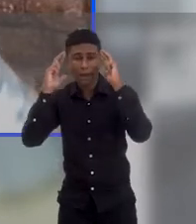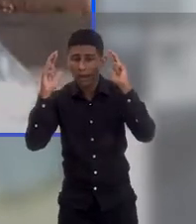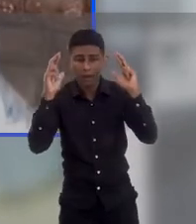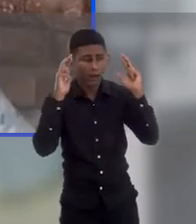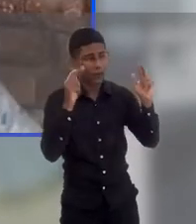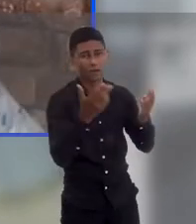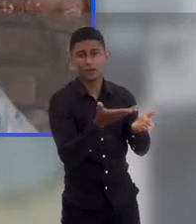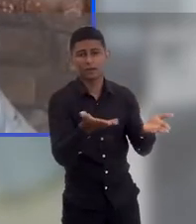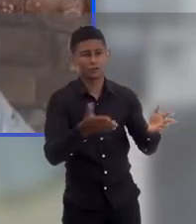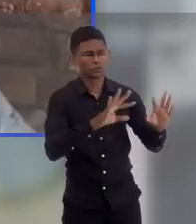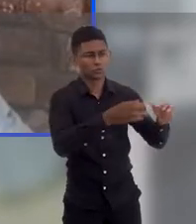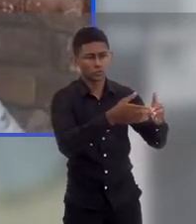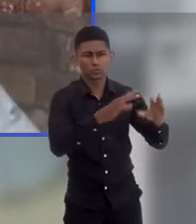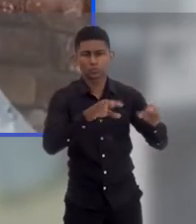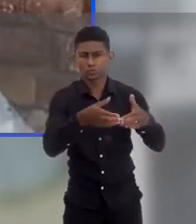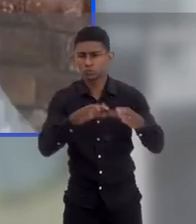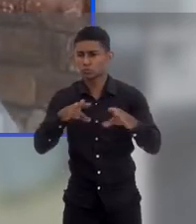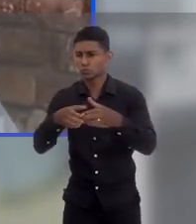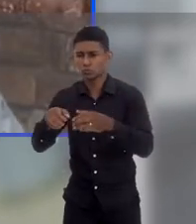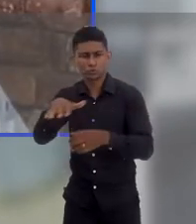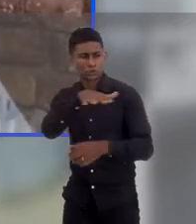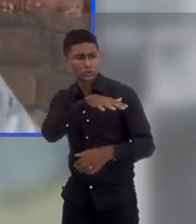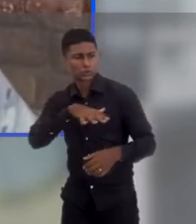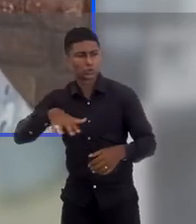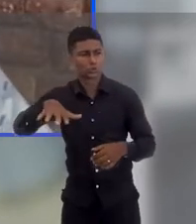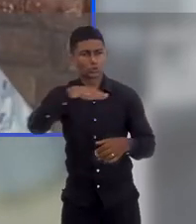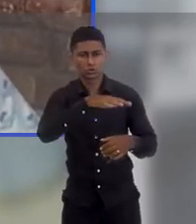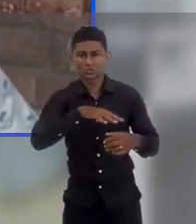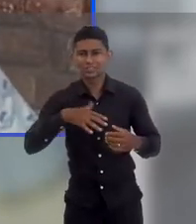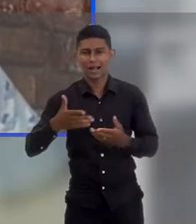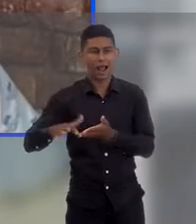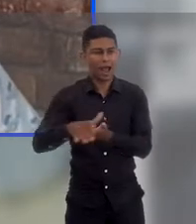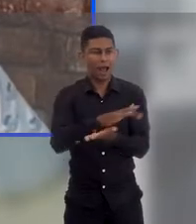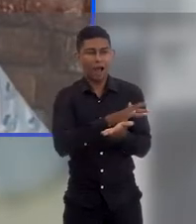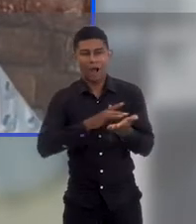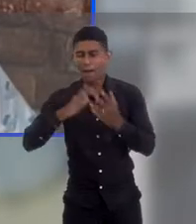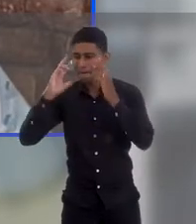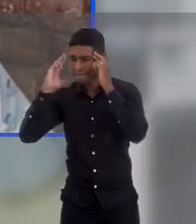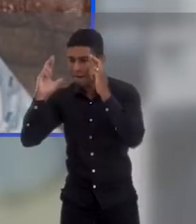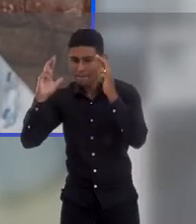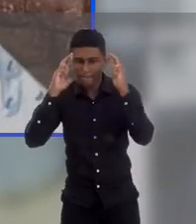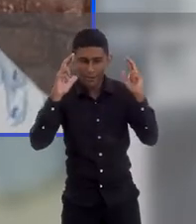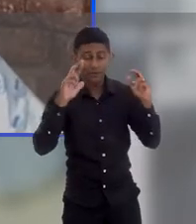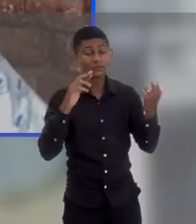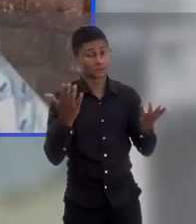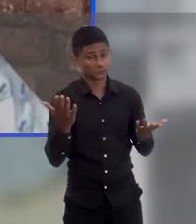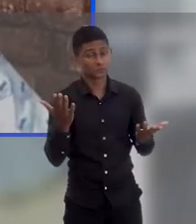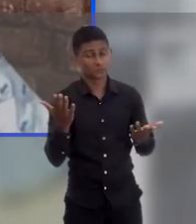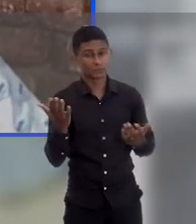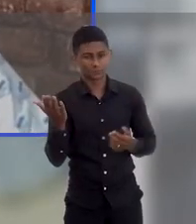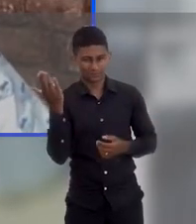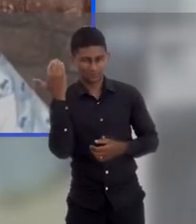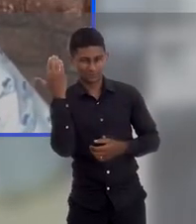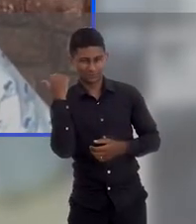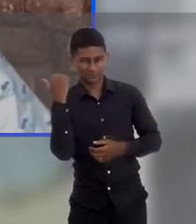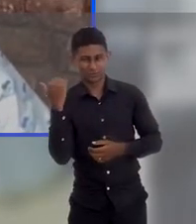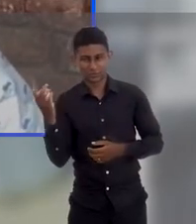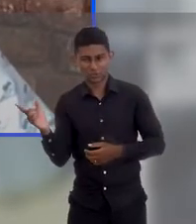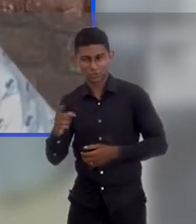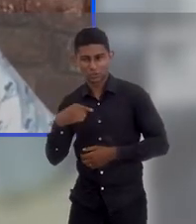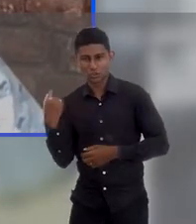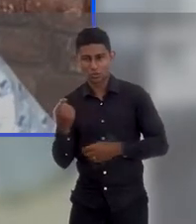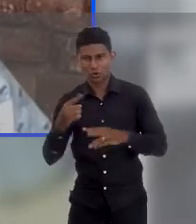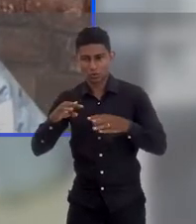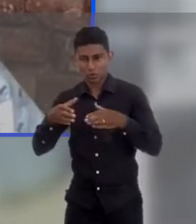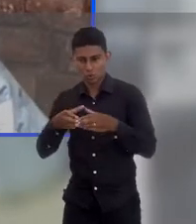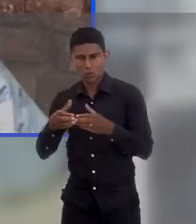pelas co-irmãs, como a gente chama, né? Nem adversário, né? Então, quando a gente fez os nossos ensaios na quadra, quando a